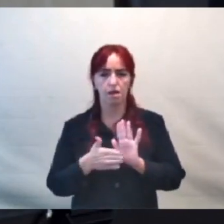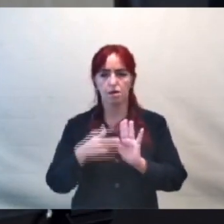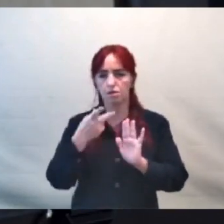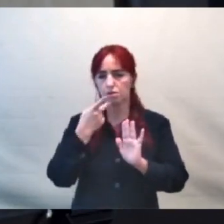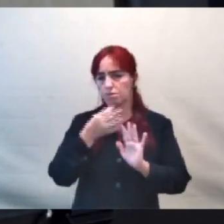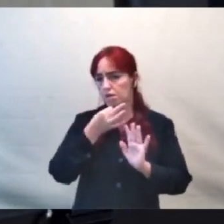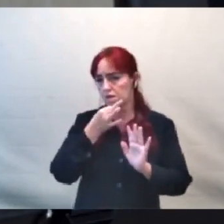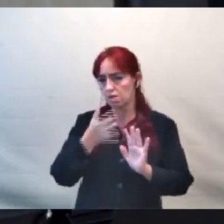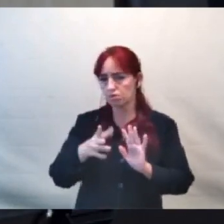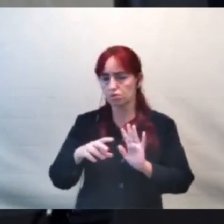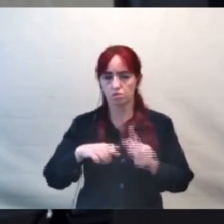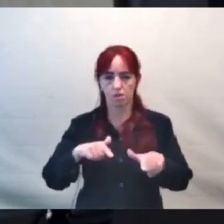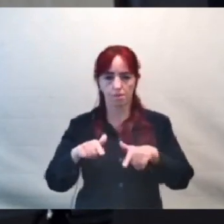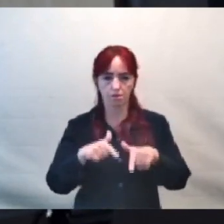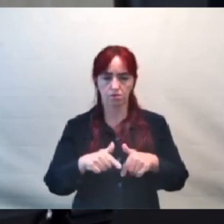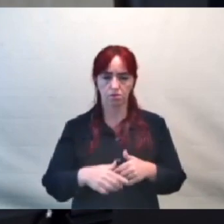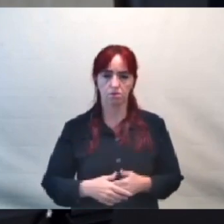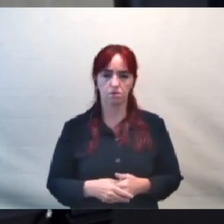trabalhos?